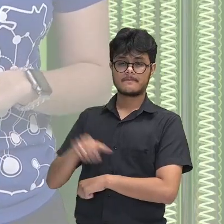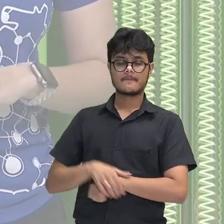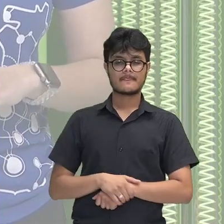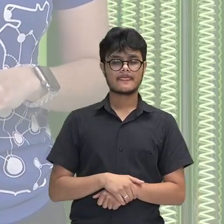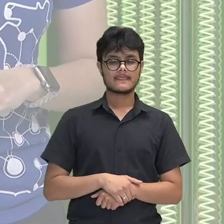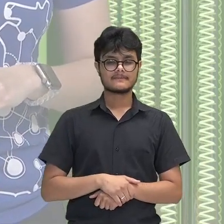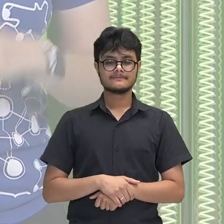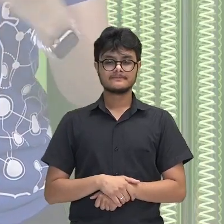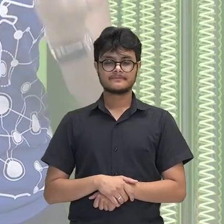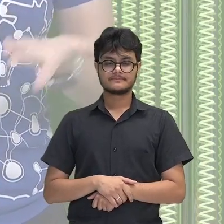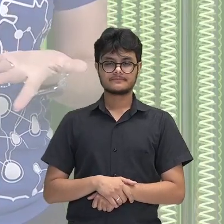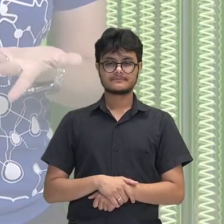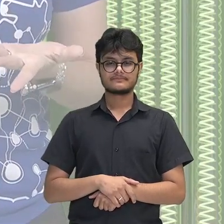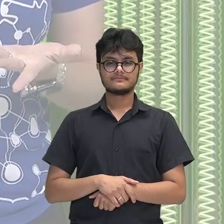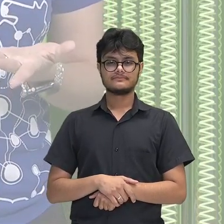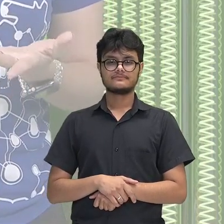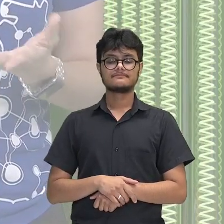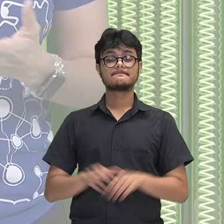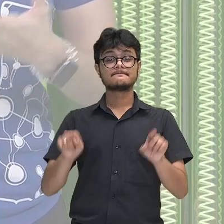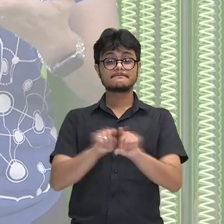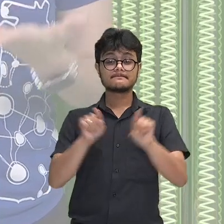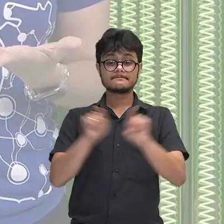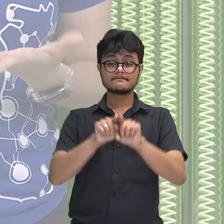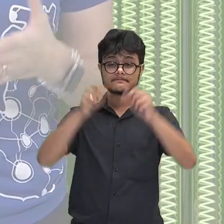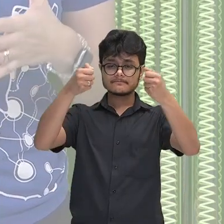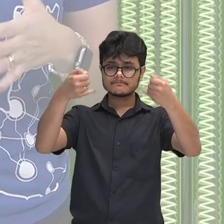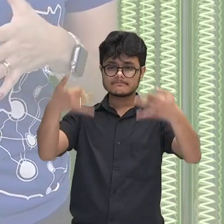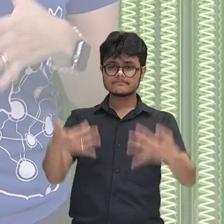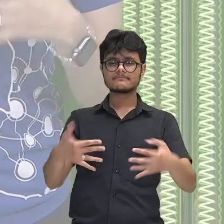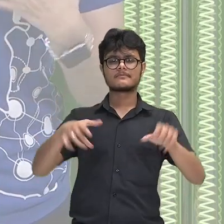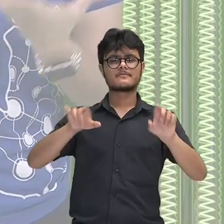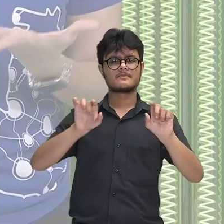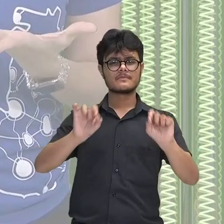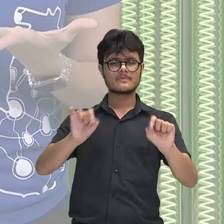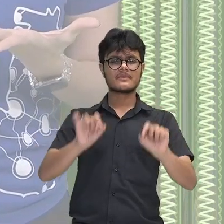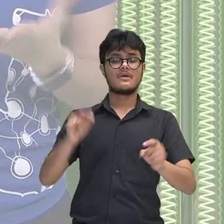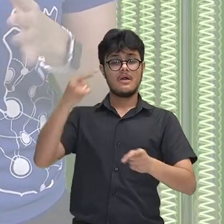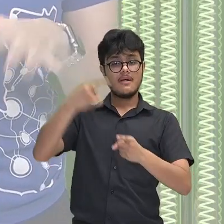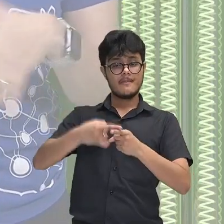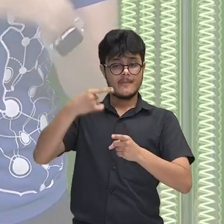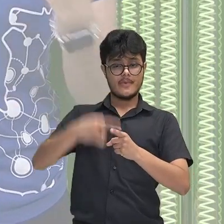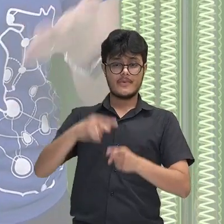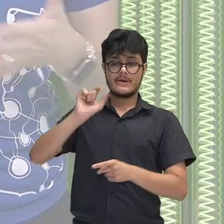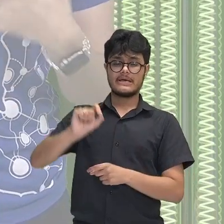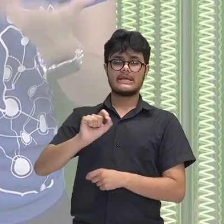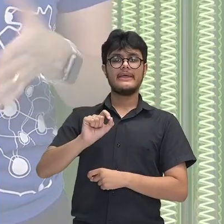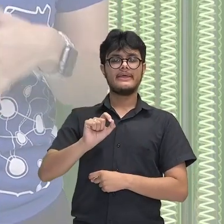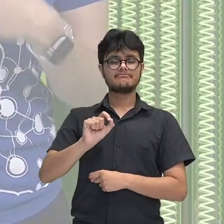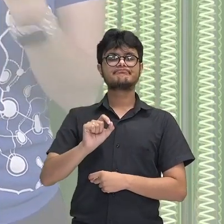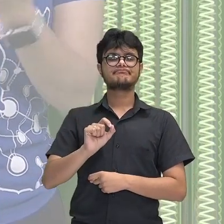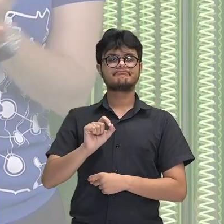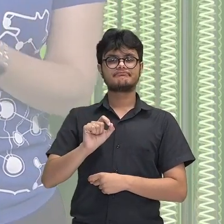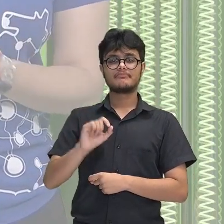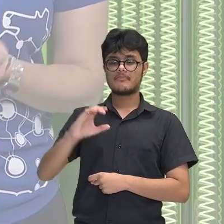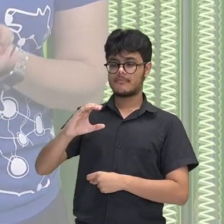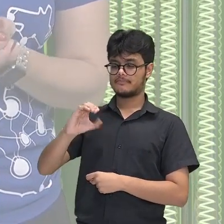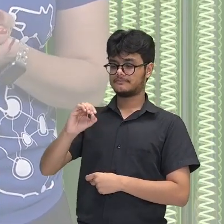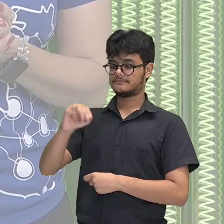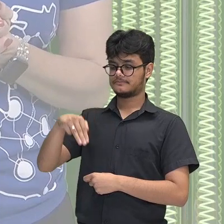nós temos, para falar também, por que que essa combustão, quando a gente fala em combustão, quando a gente